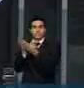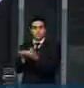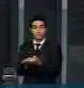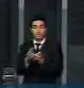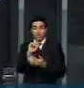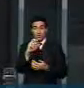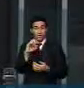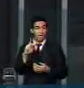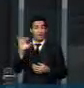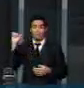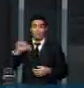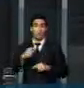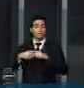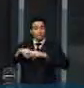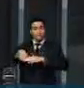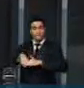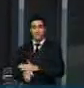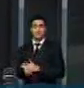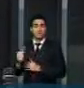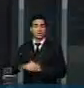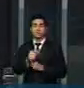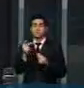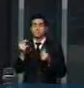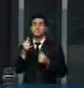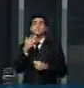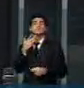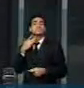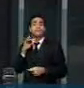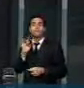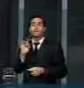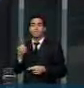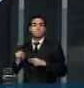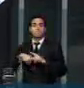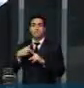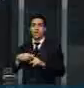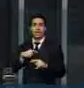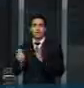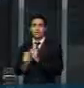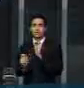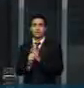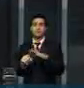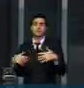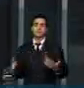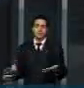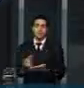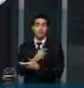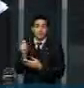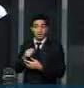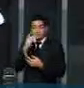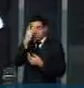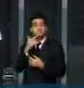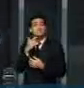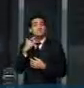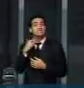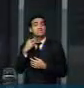drogas. A fissura dos usuários desta droga é tão grande que os torna capazes de até matar para